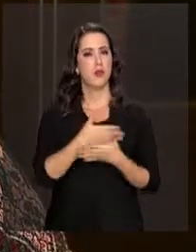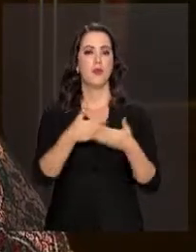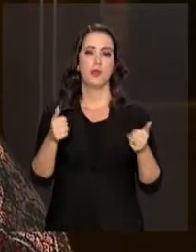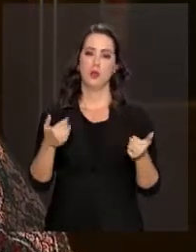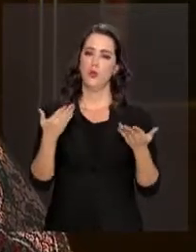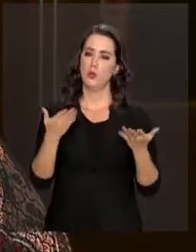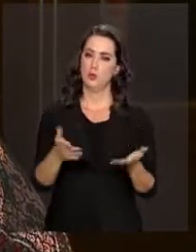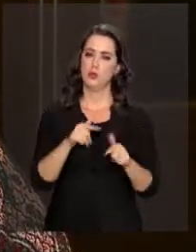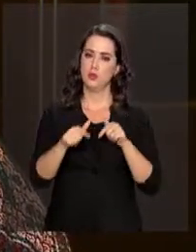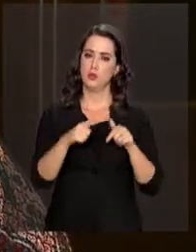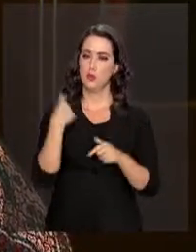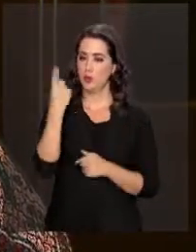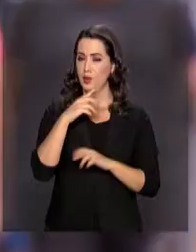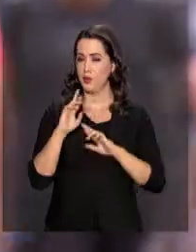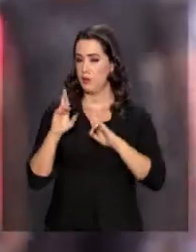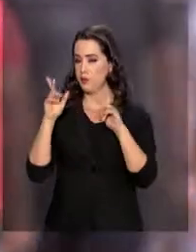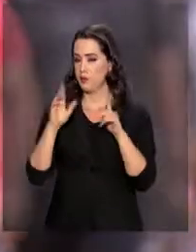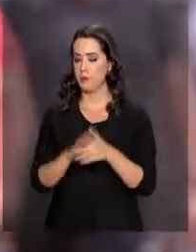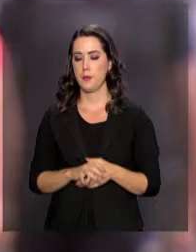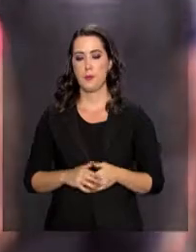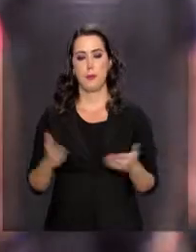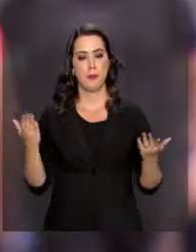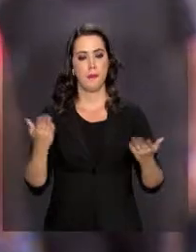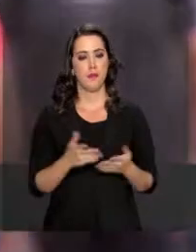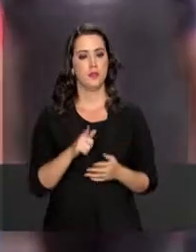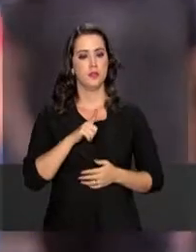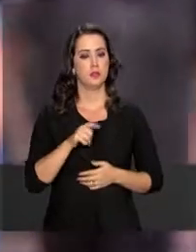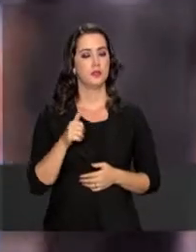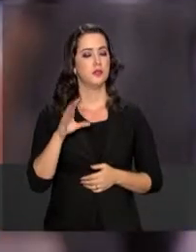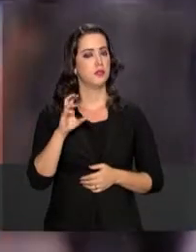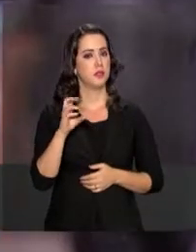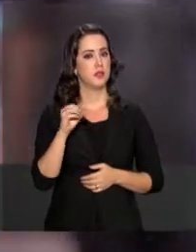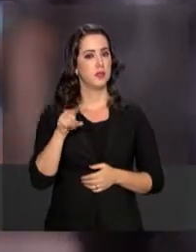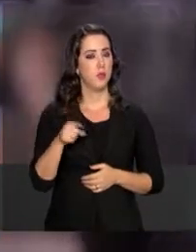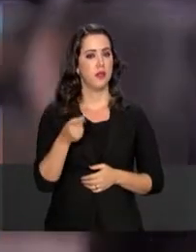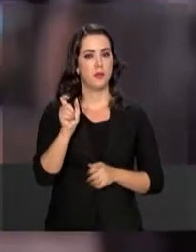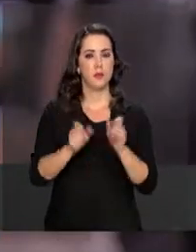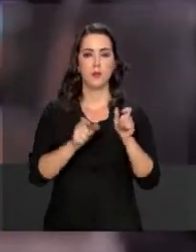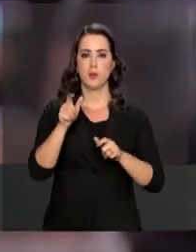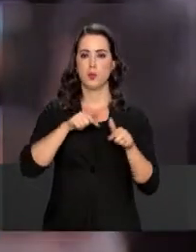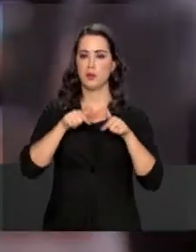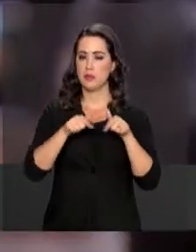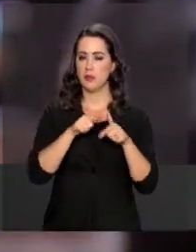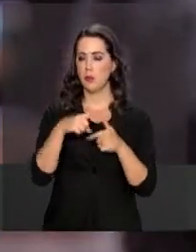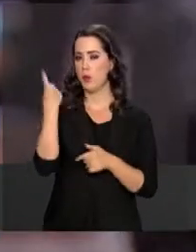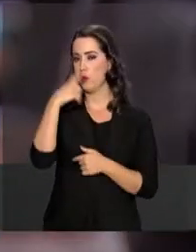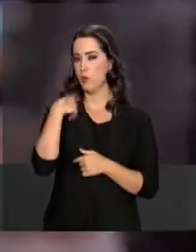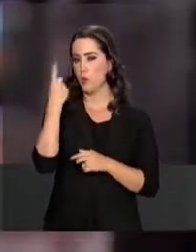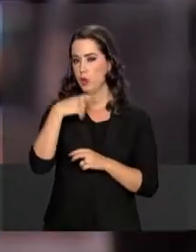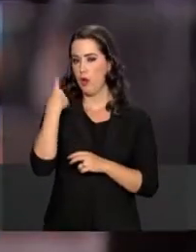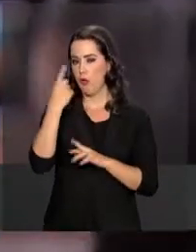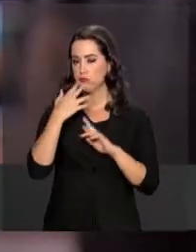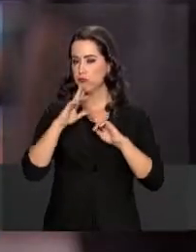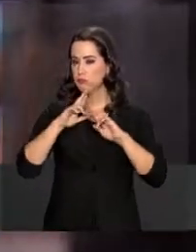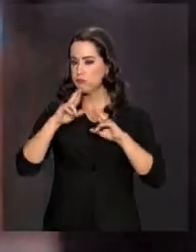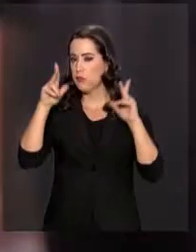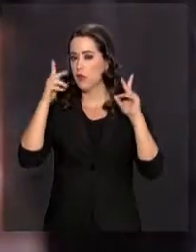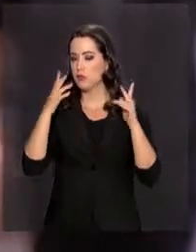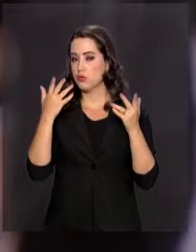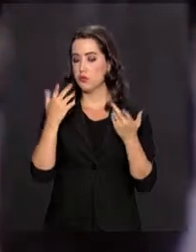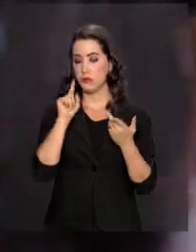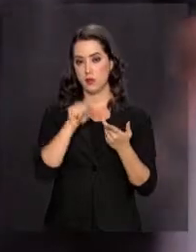beneficiados por esse trabalho intermitente atualmente existem cerca de 50 mil contratos de trabalho intermitente e vigor no país